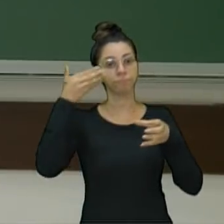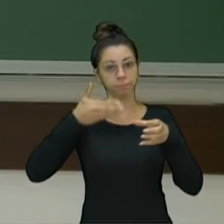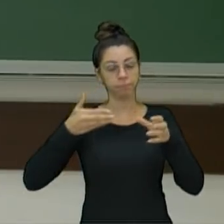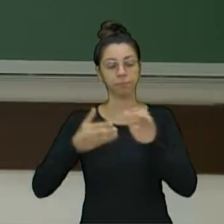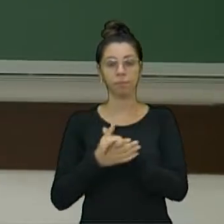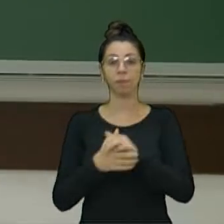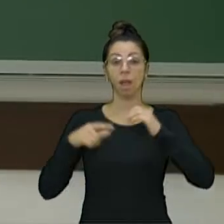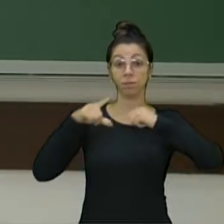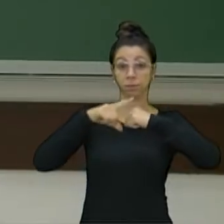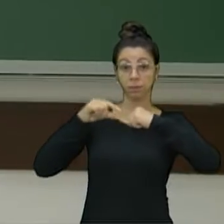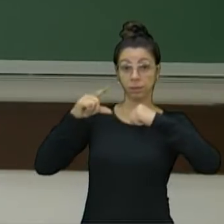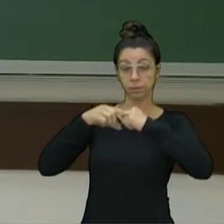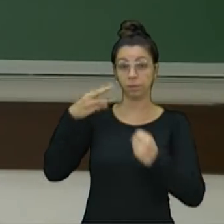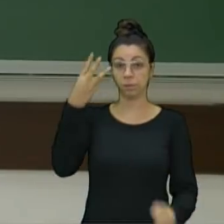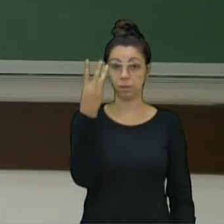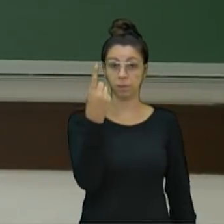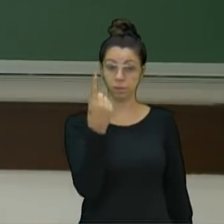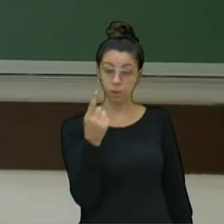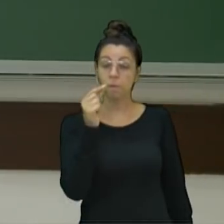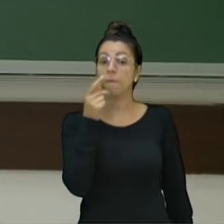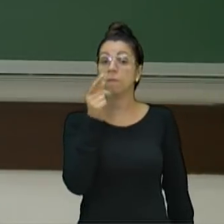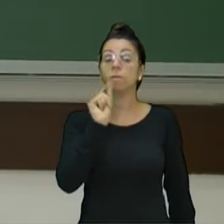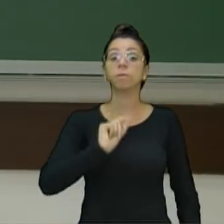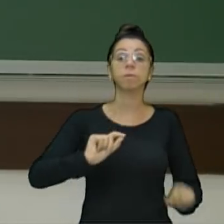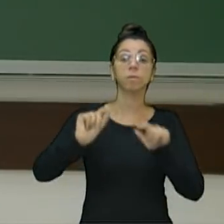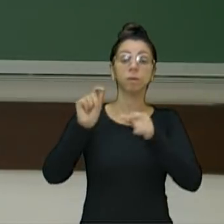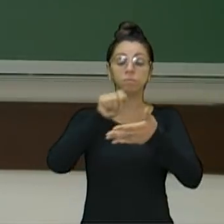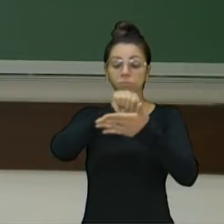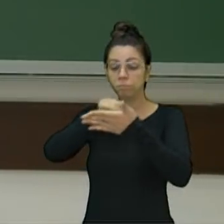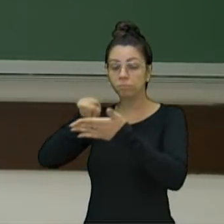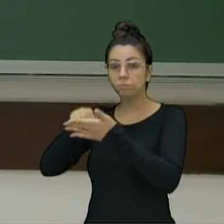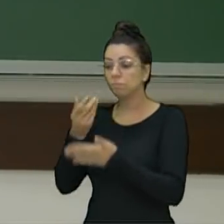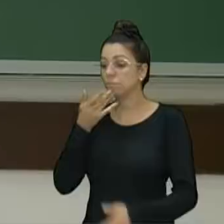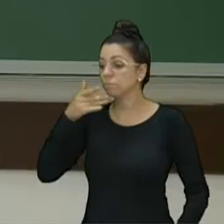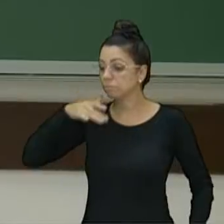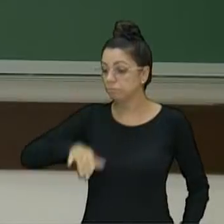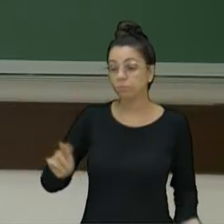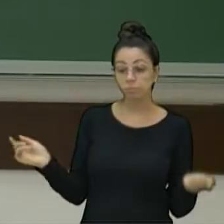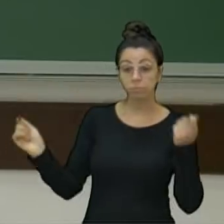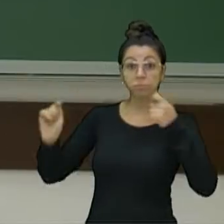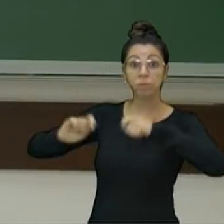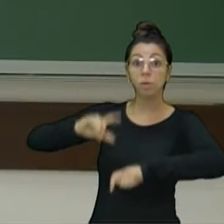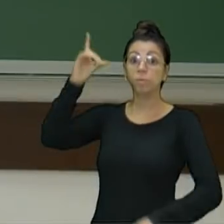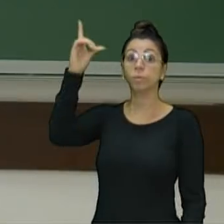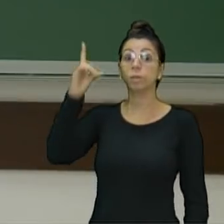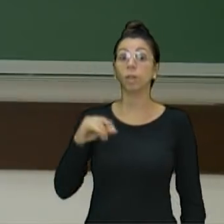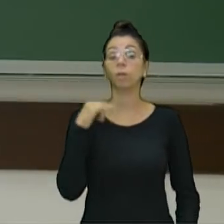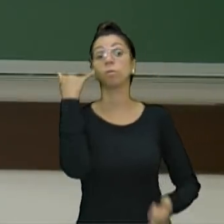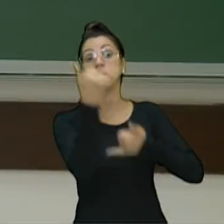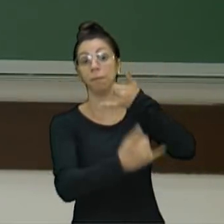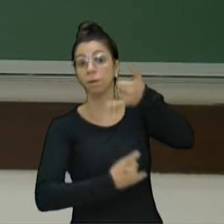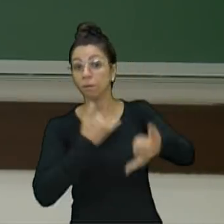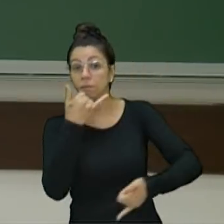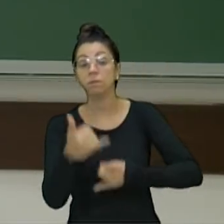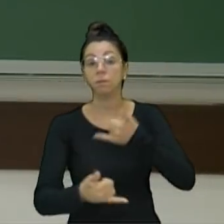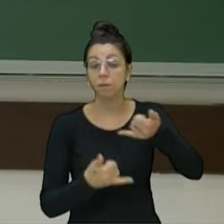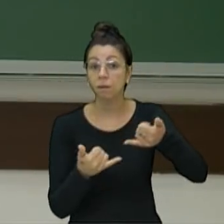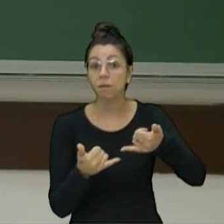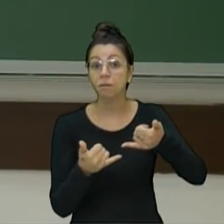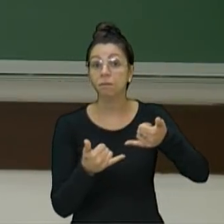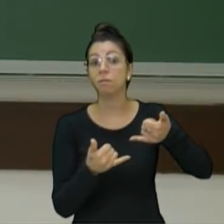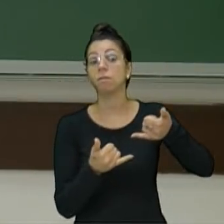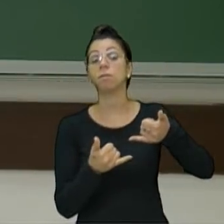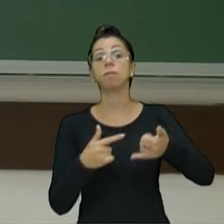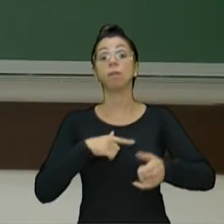artigo 31 diz que as crianças devem ter o direito ao lazer, a brincadeiras, a